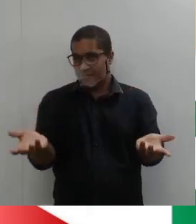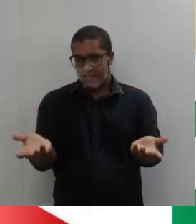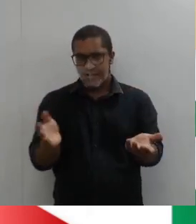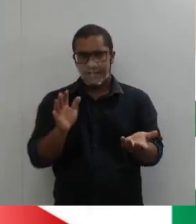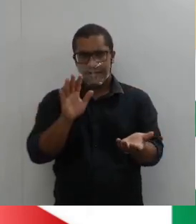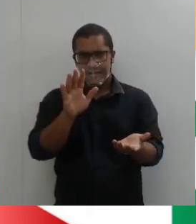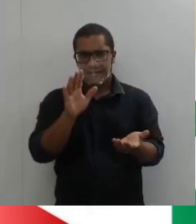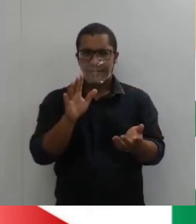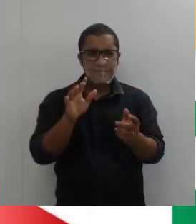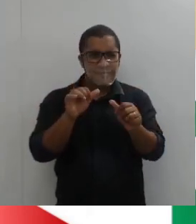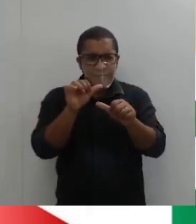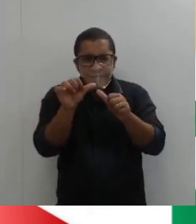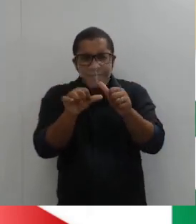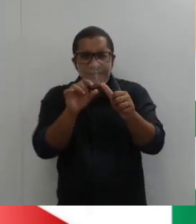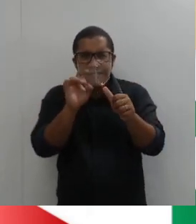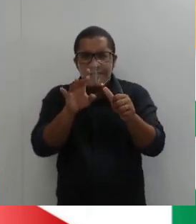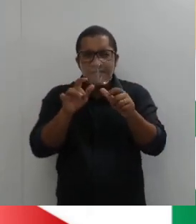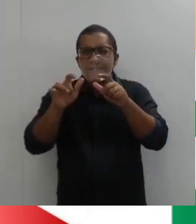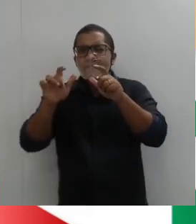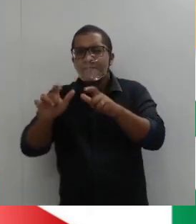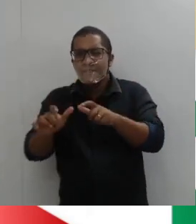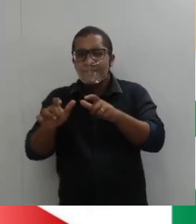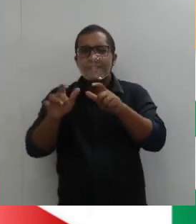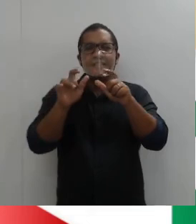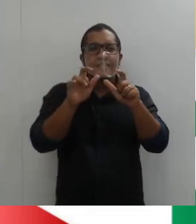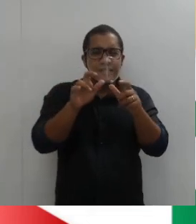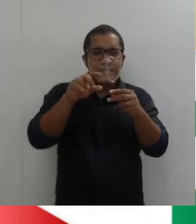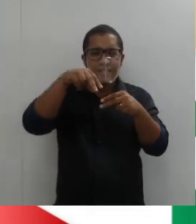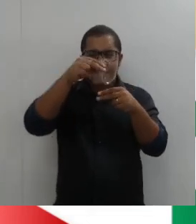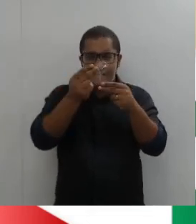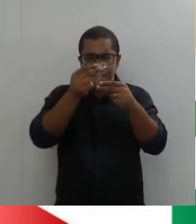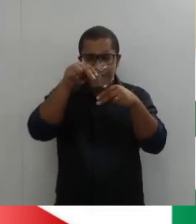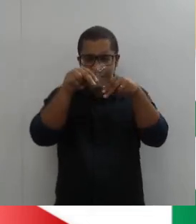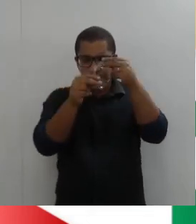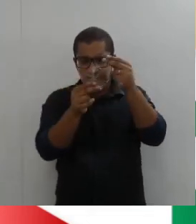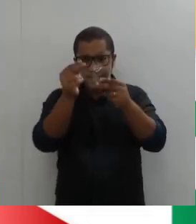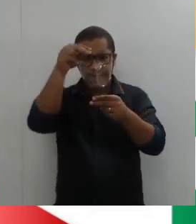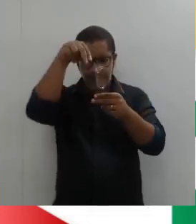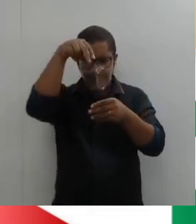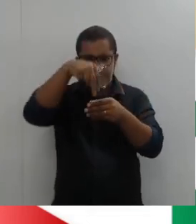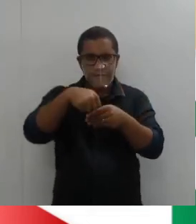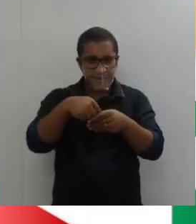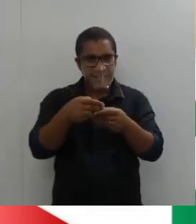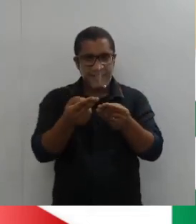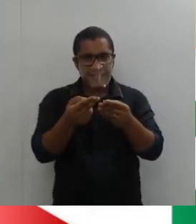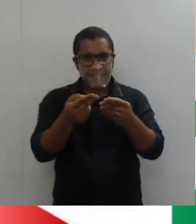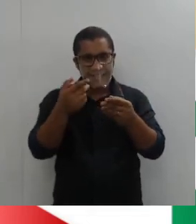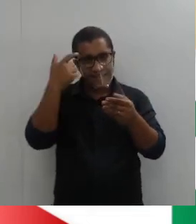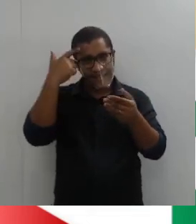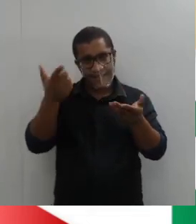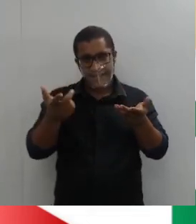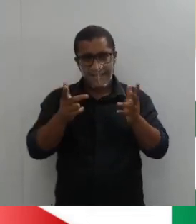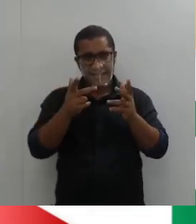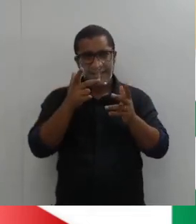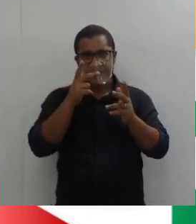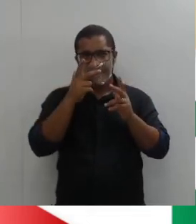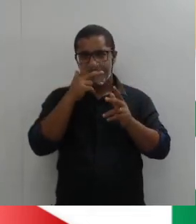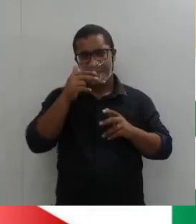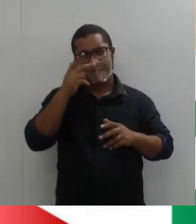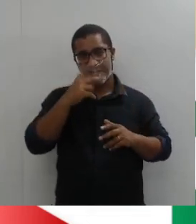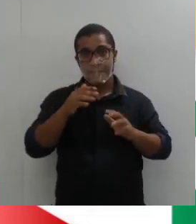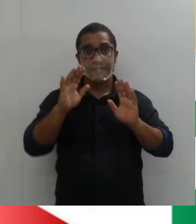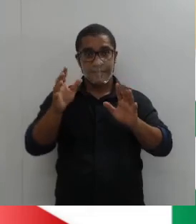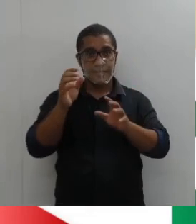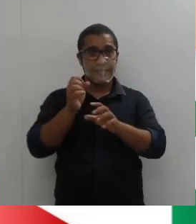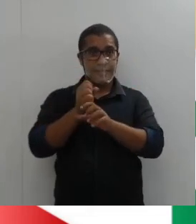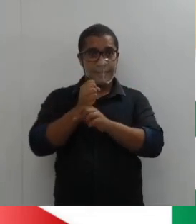só modificava às vezes o local que a pecinha ia se encaixando. O jogo basicamente era o mesmo, né? Mas era uma febre. Então na